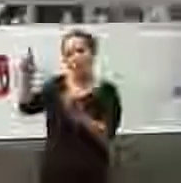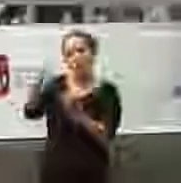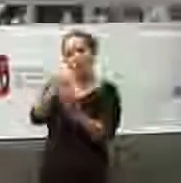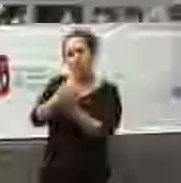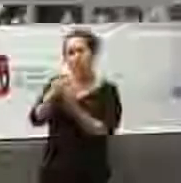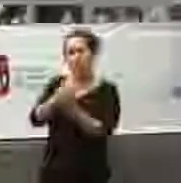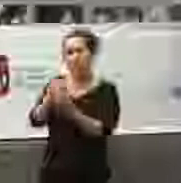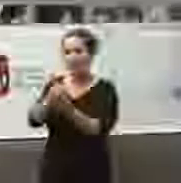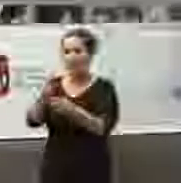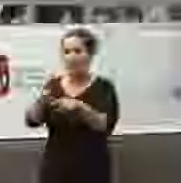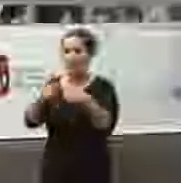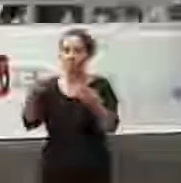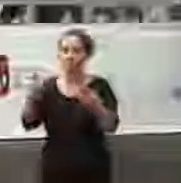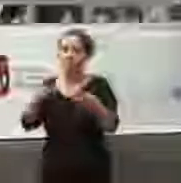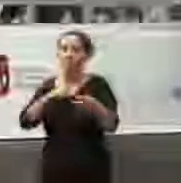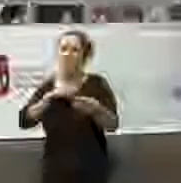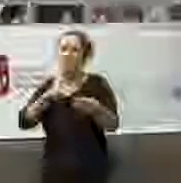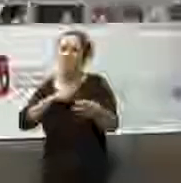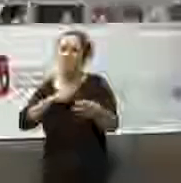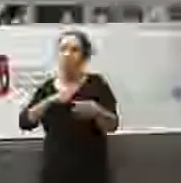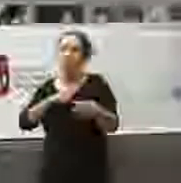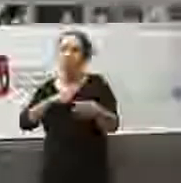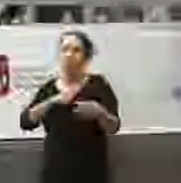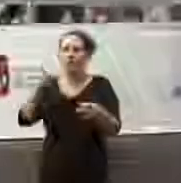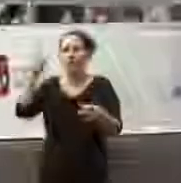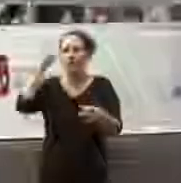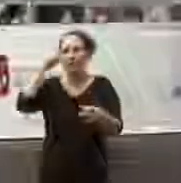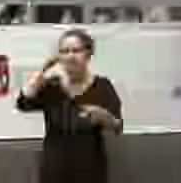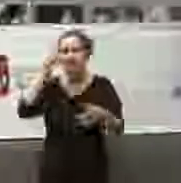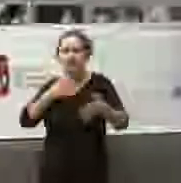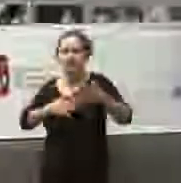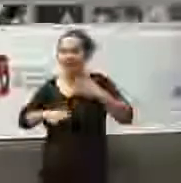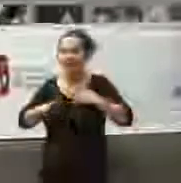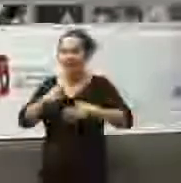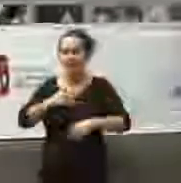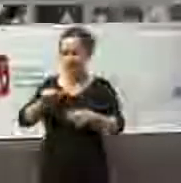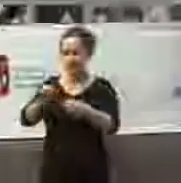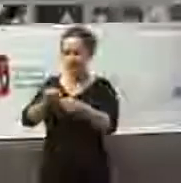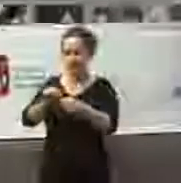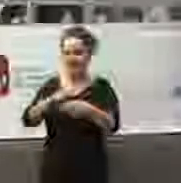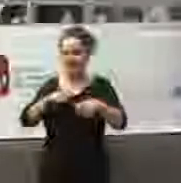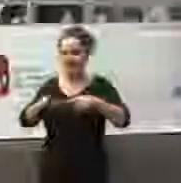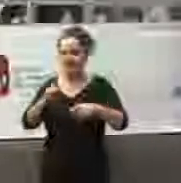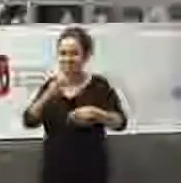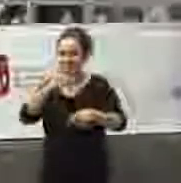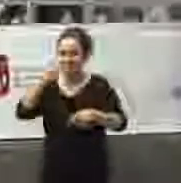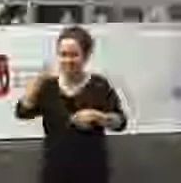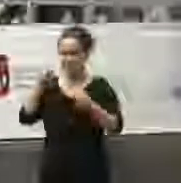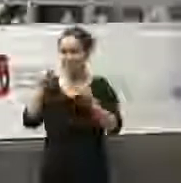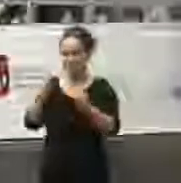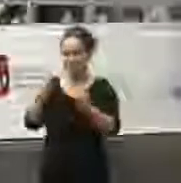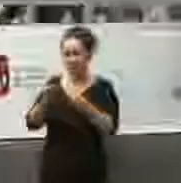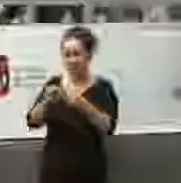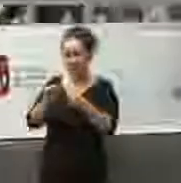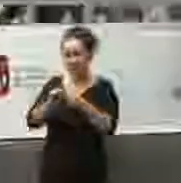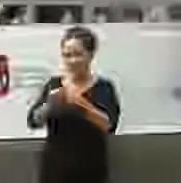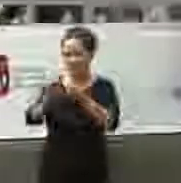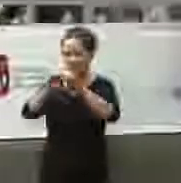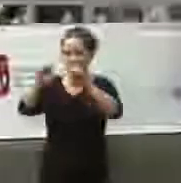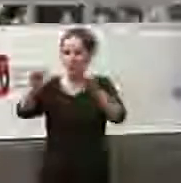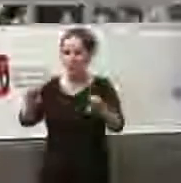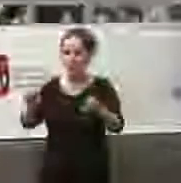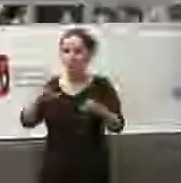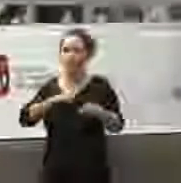processos mais nenhuma há a consciência tranqüila de que fiz o melhor trabalho que eu podia fazer com a estrutura que